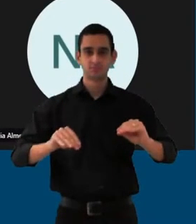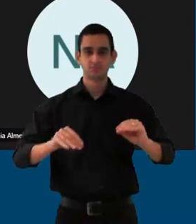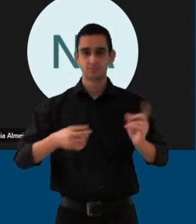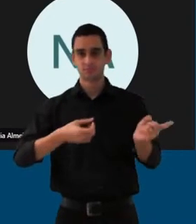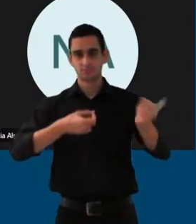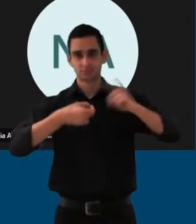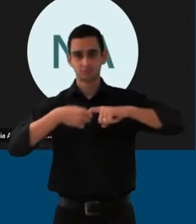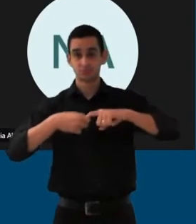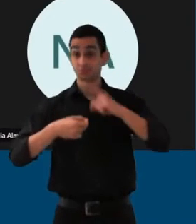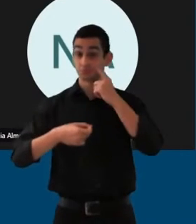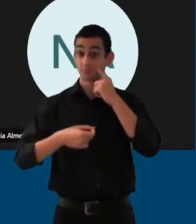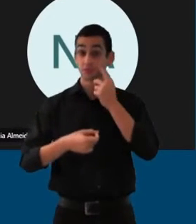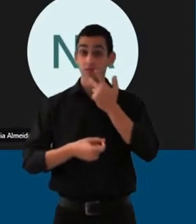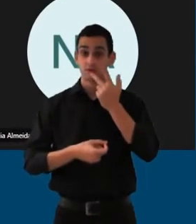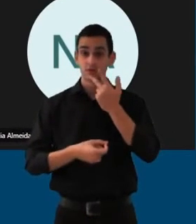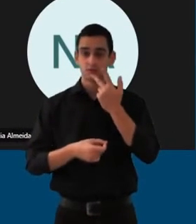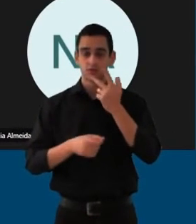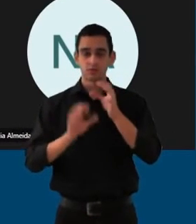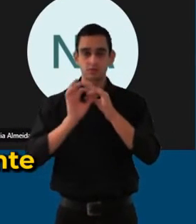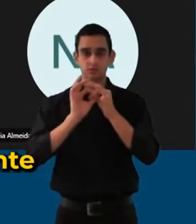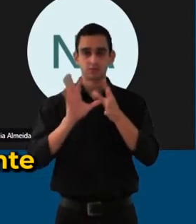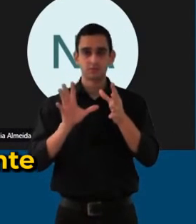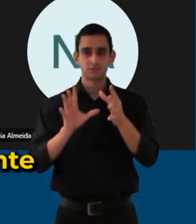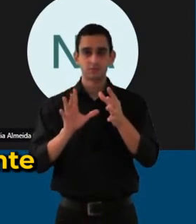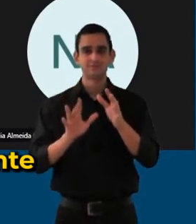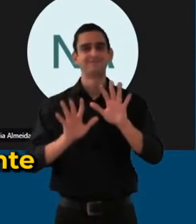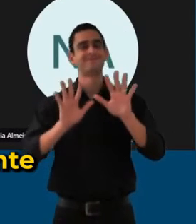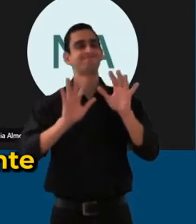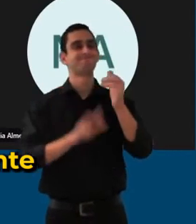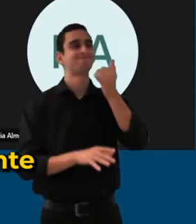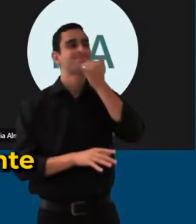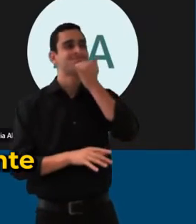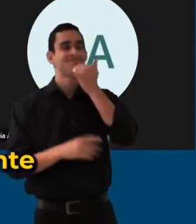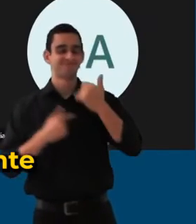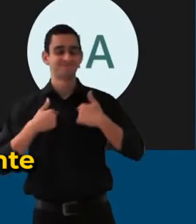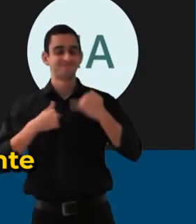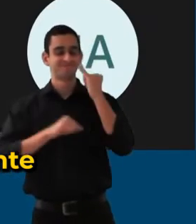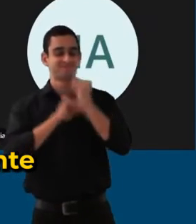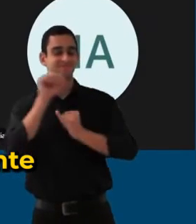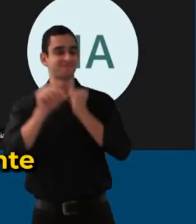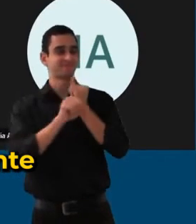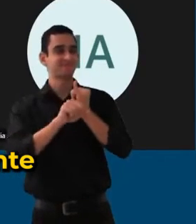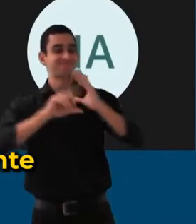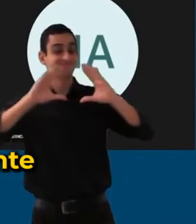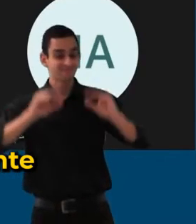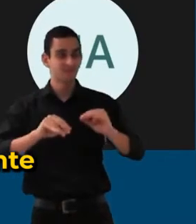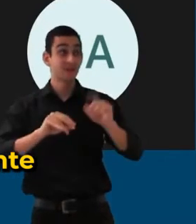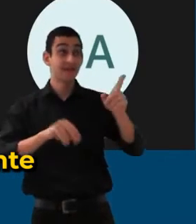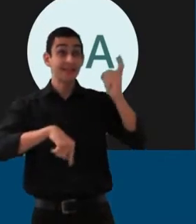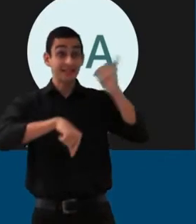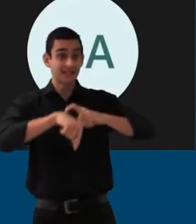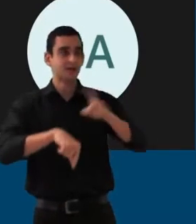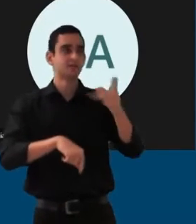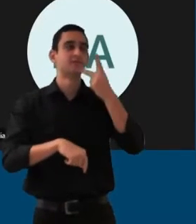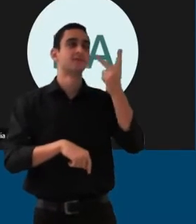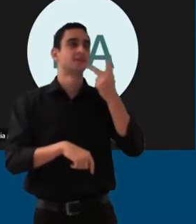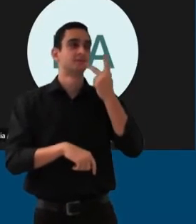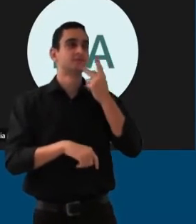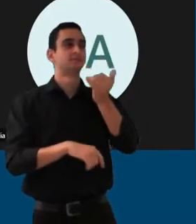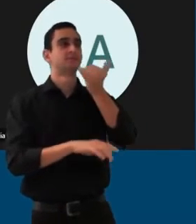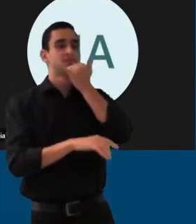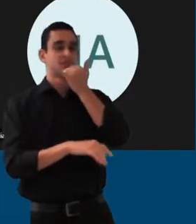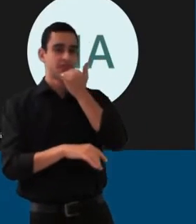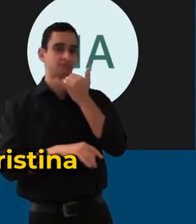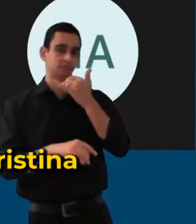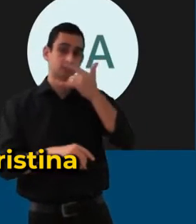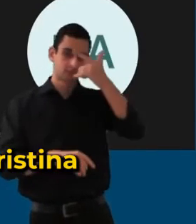Pode falar, doutora. Doutor Alisson, me perdoe, mas cortou aqui, exatamente quando o senhor estava falando. Perdão.